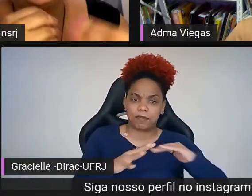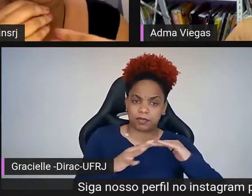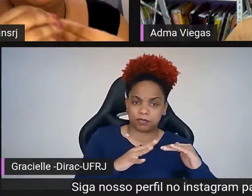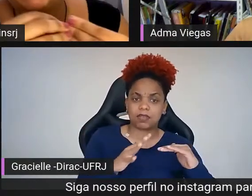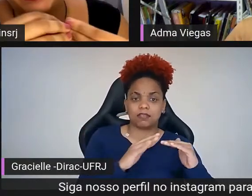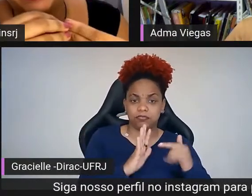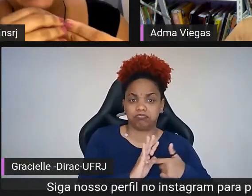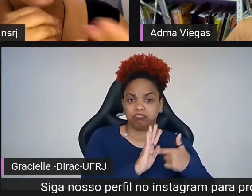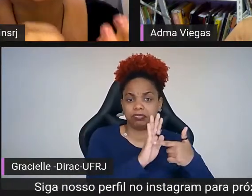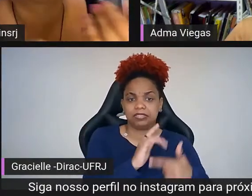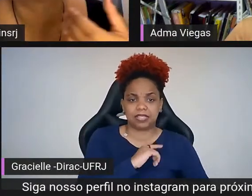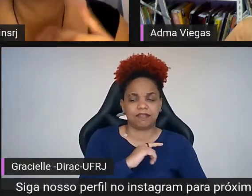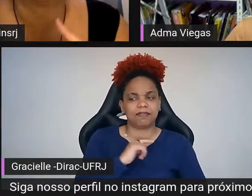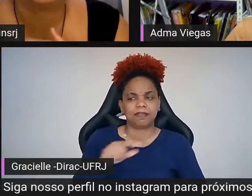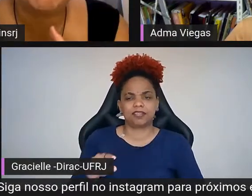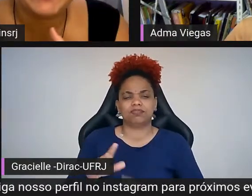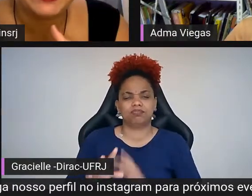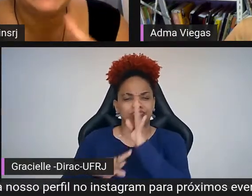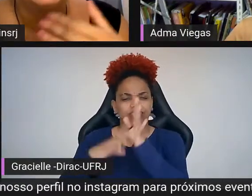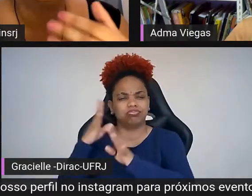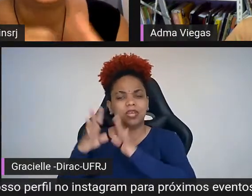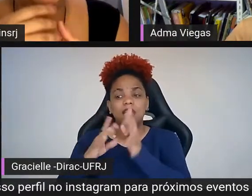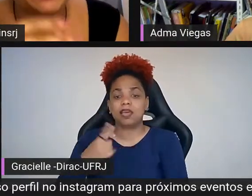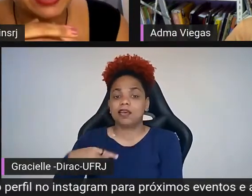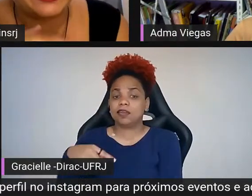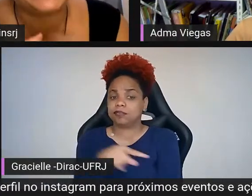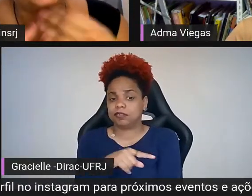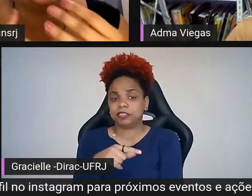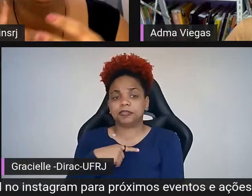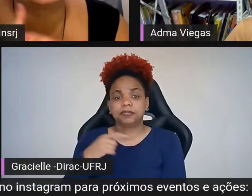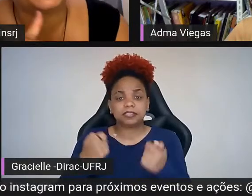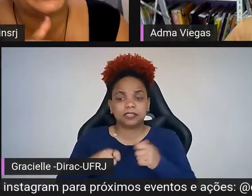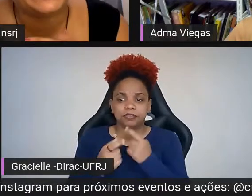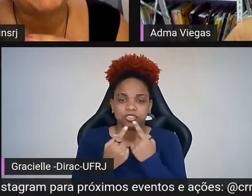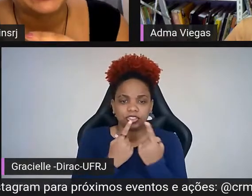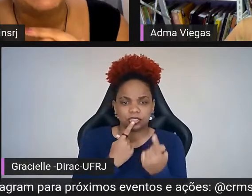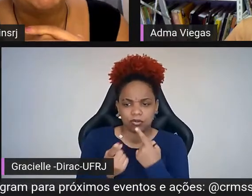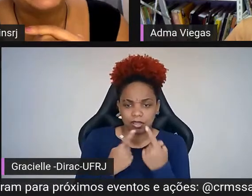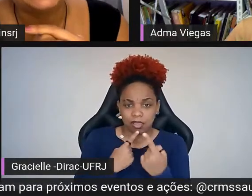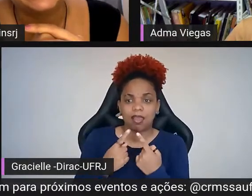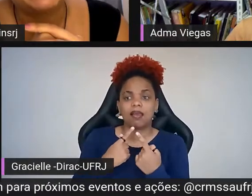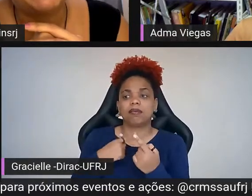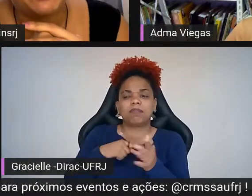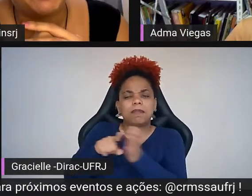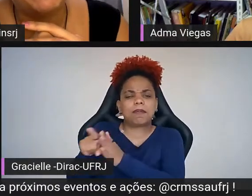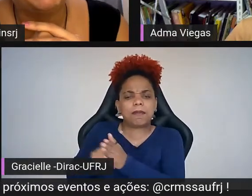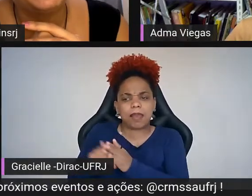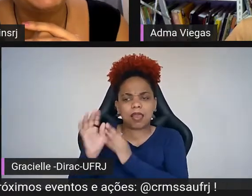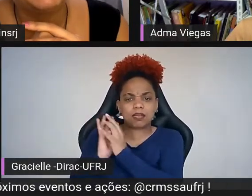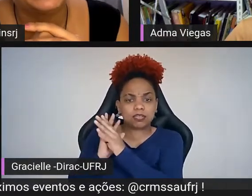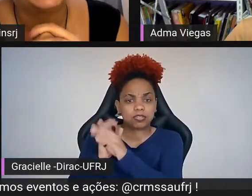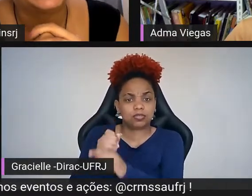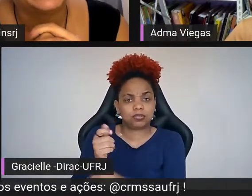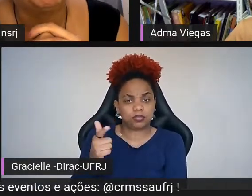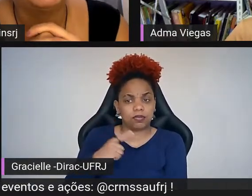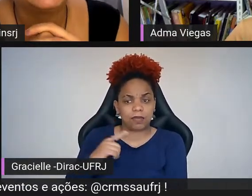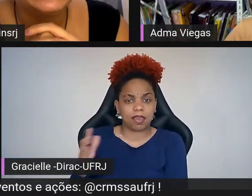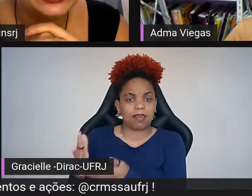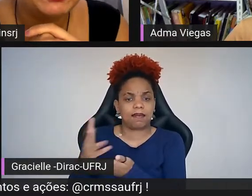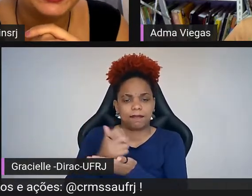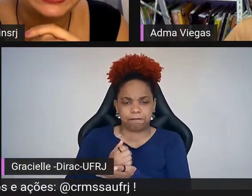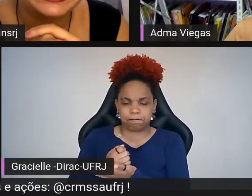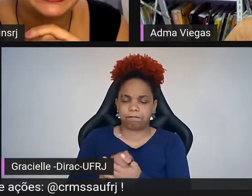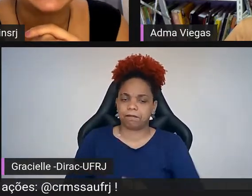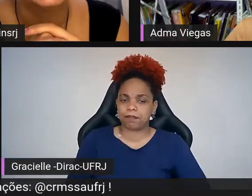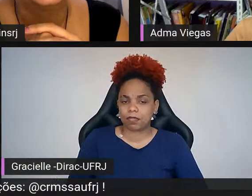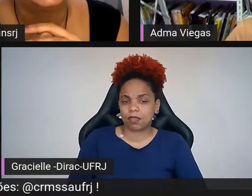metodologia equivocada que a gente precisa rever, dialogar e construir. Mas, de certa forma, o filme eu acho que é